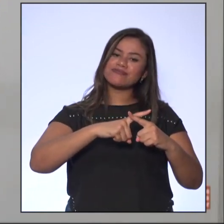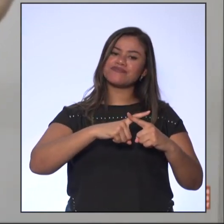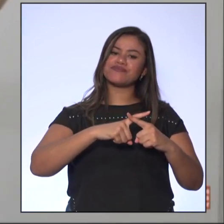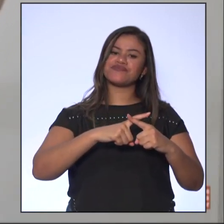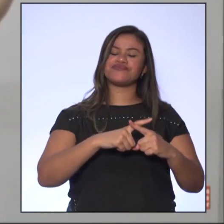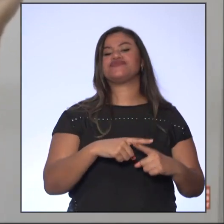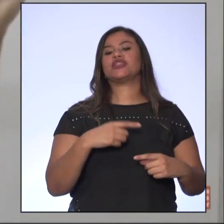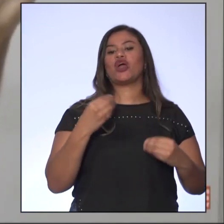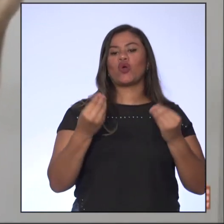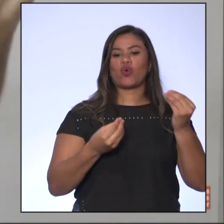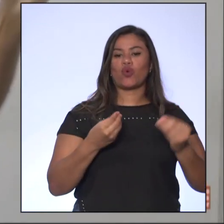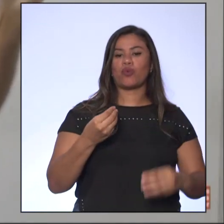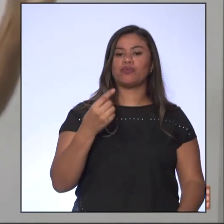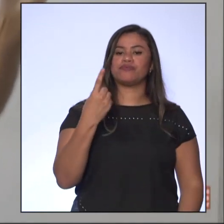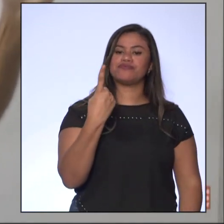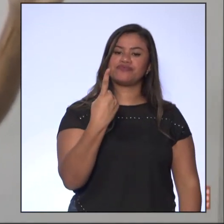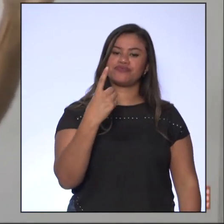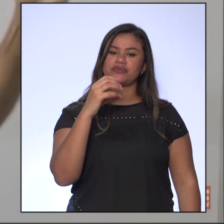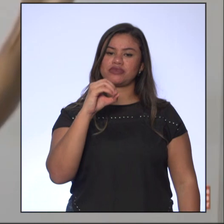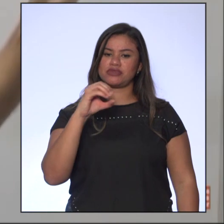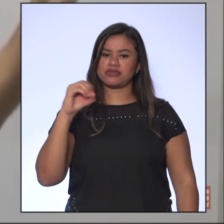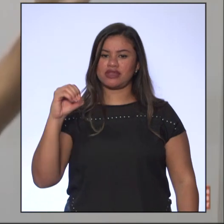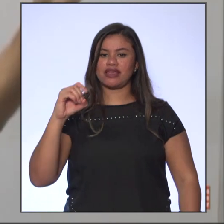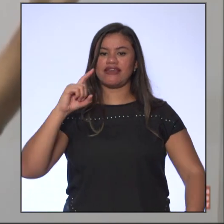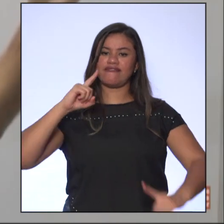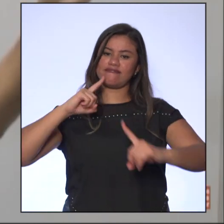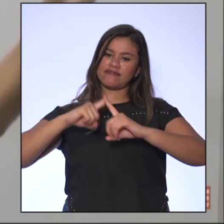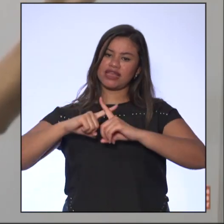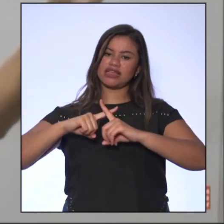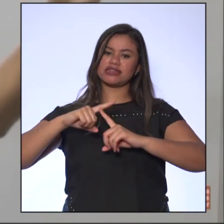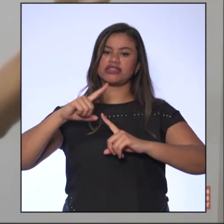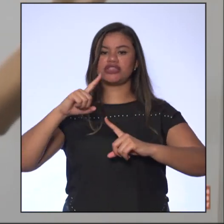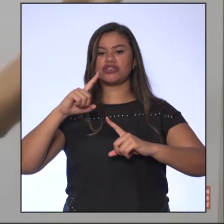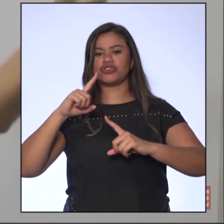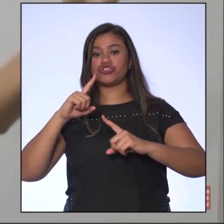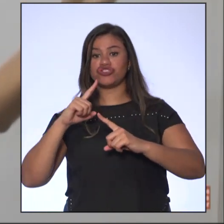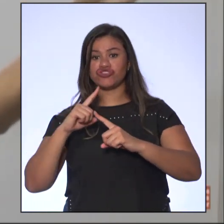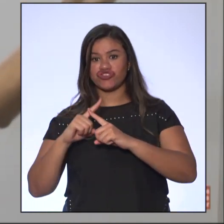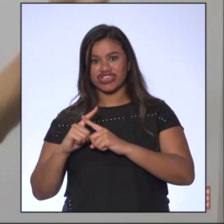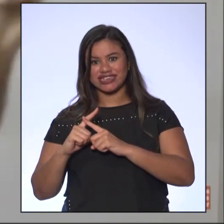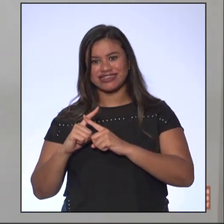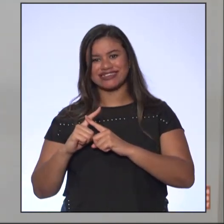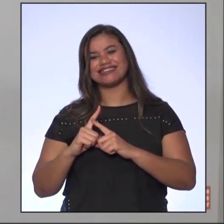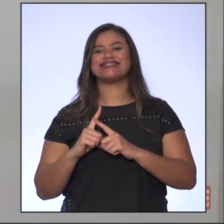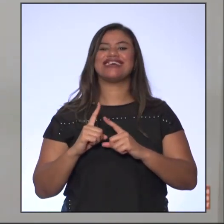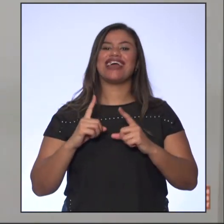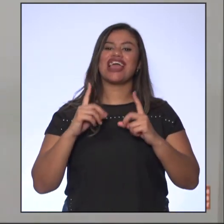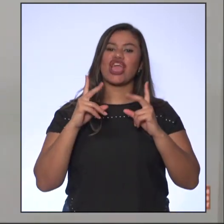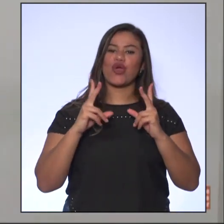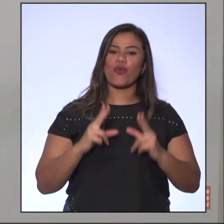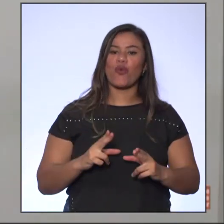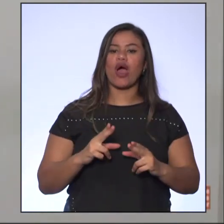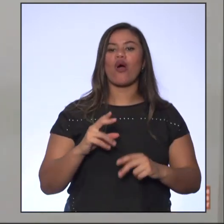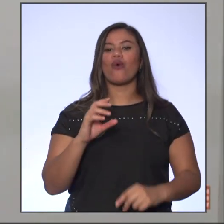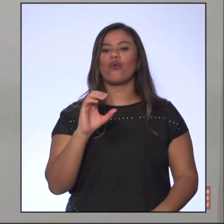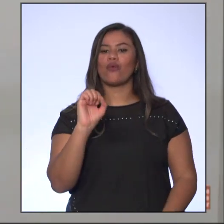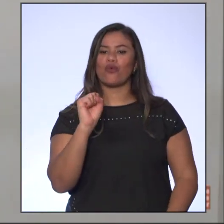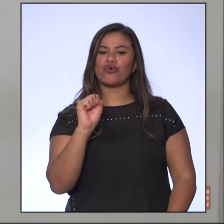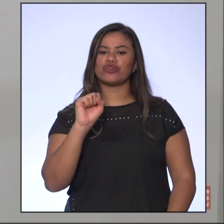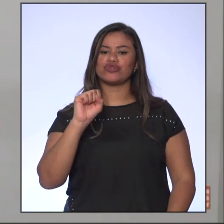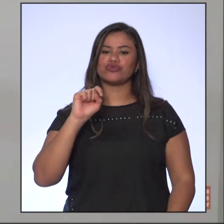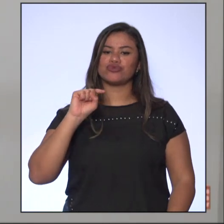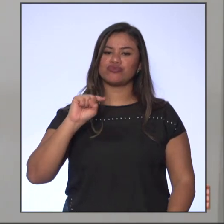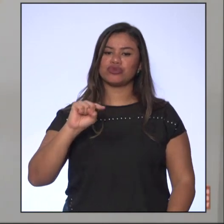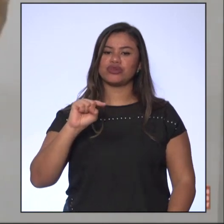100 vezes X igual a 8 vezes 4.600. O que é que você faz